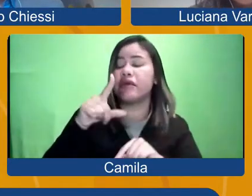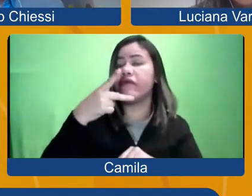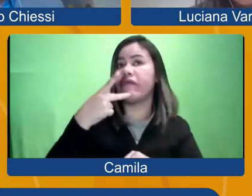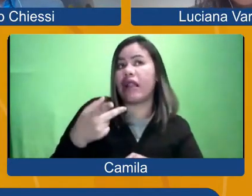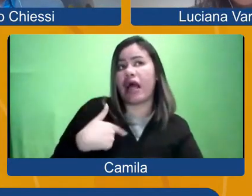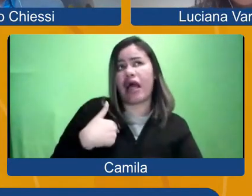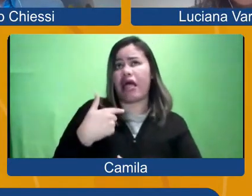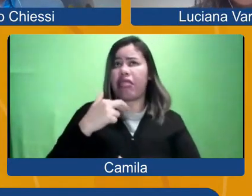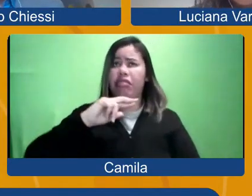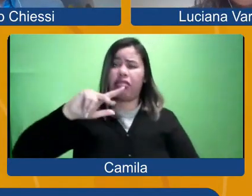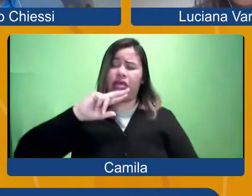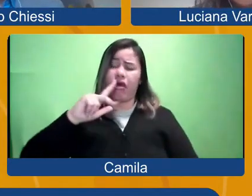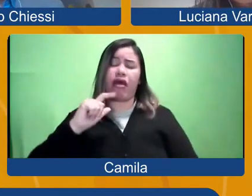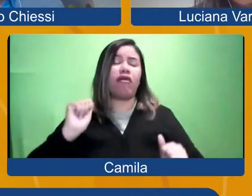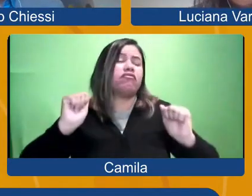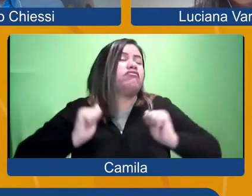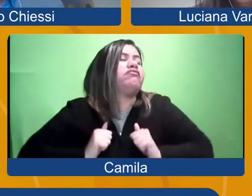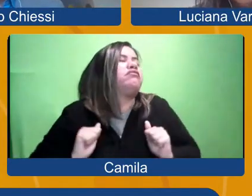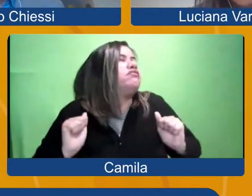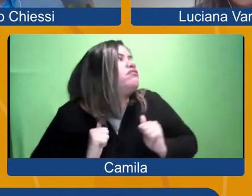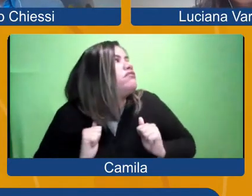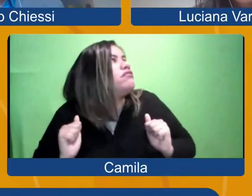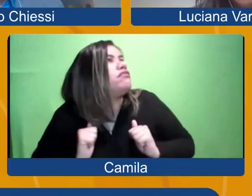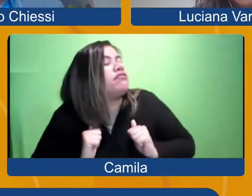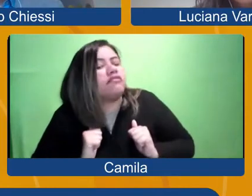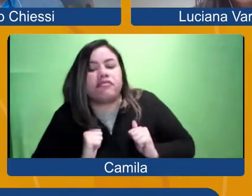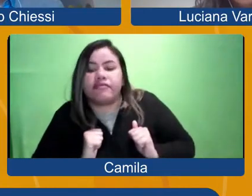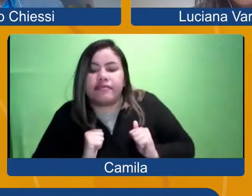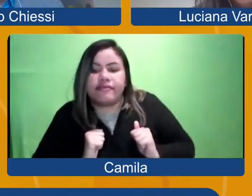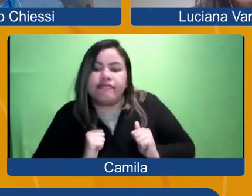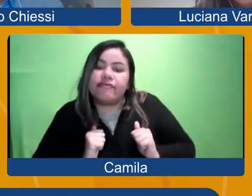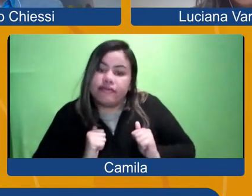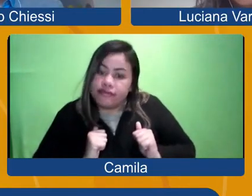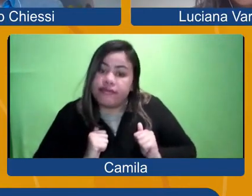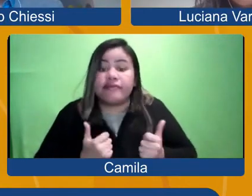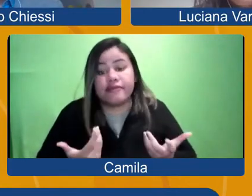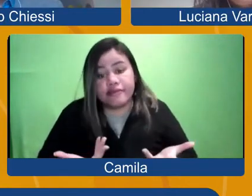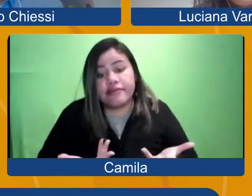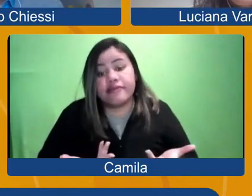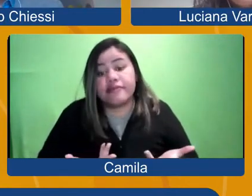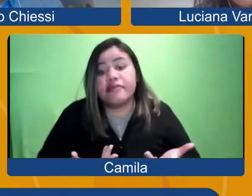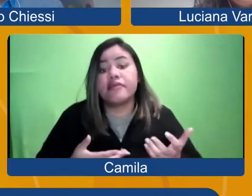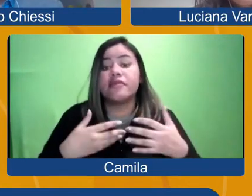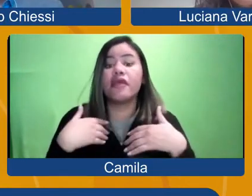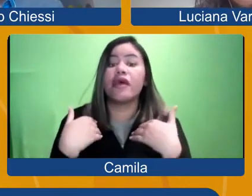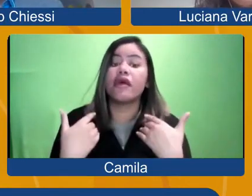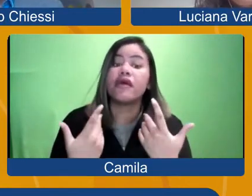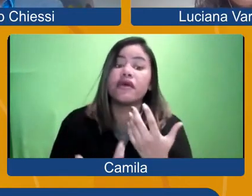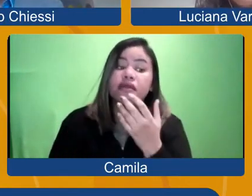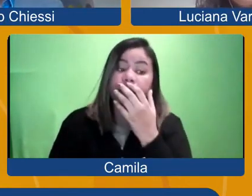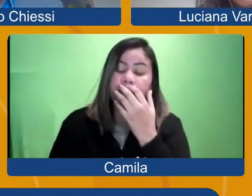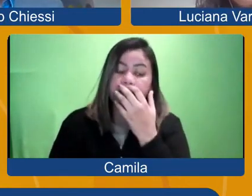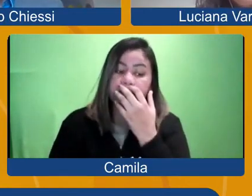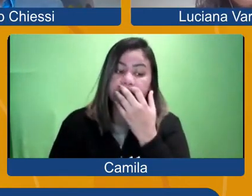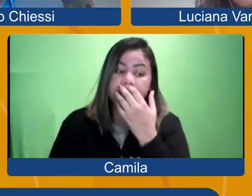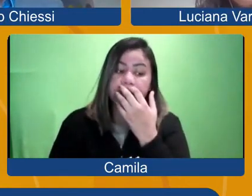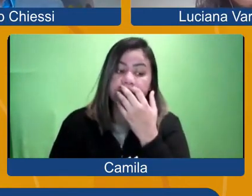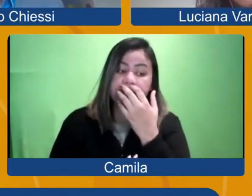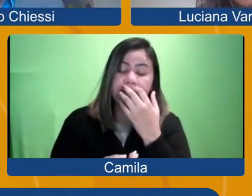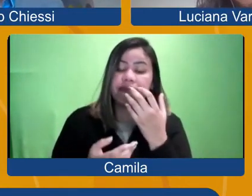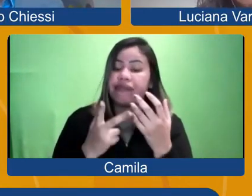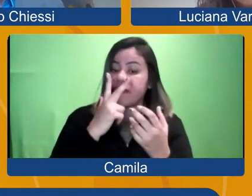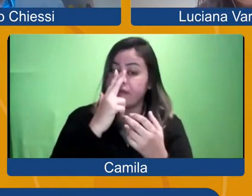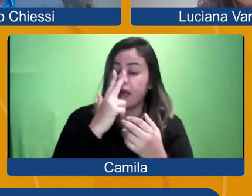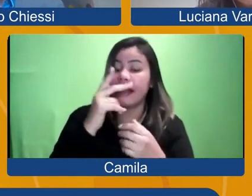precisa tomar medidas contra aquilo, né? Então, eu acho que é um lugar de muita comodidade para